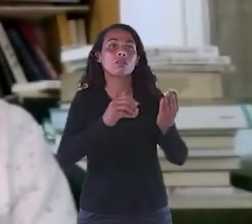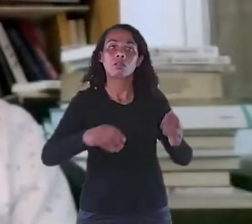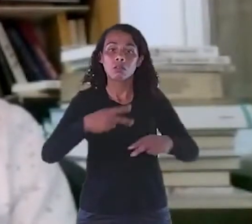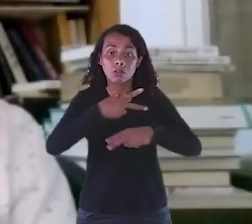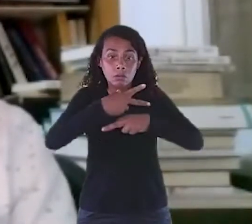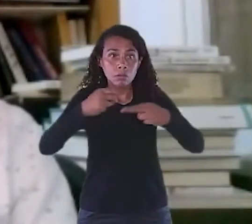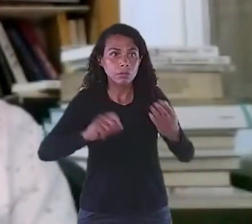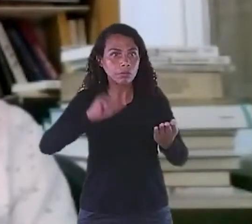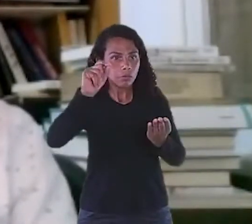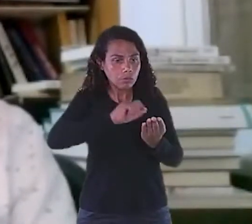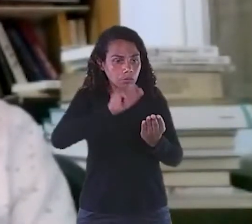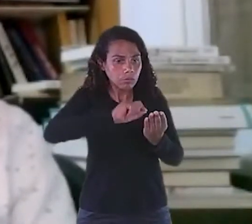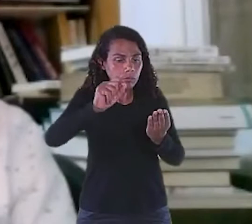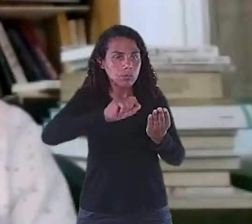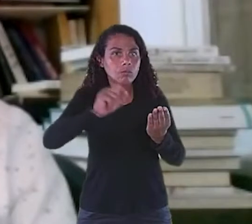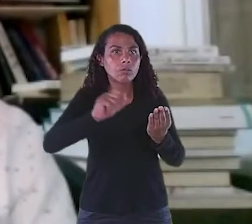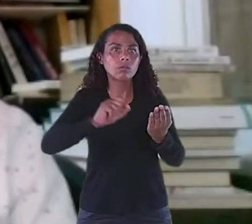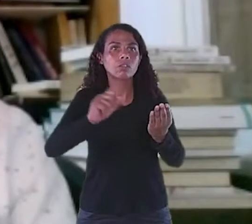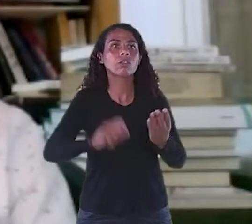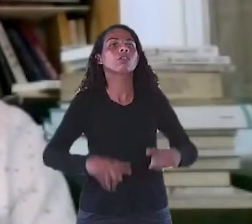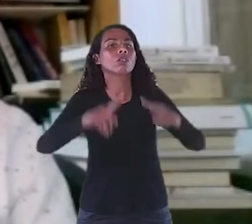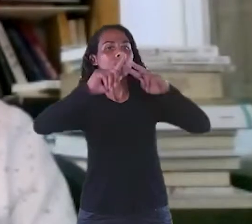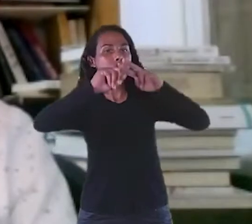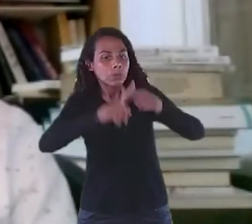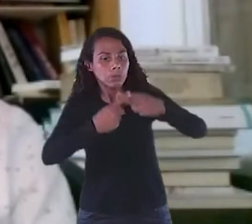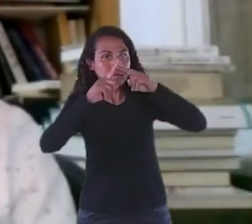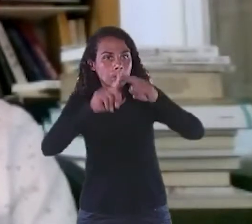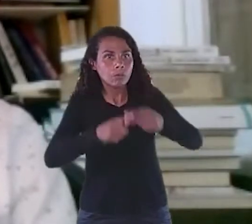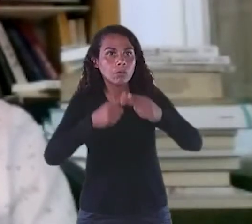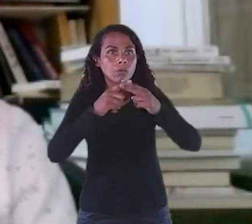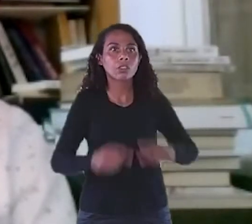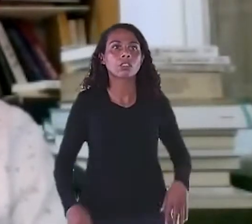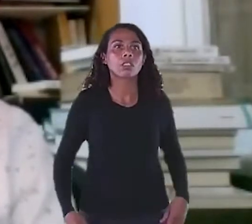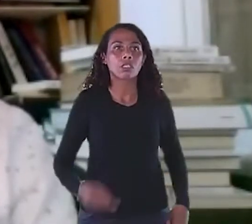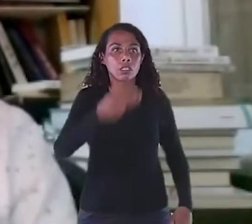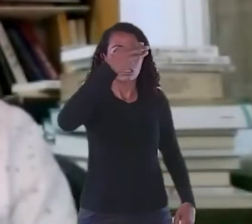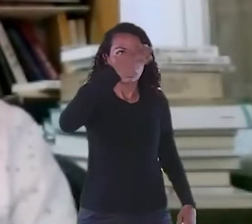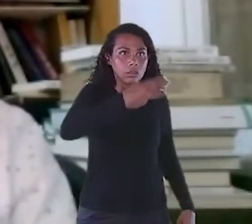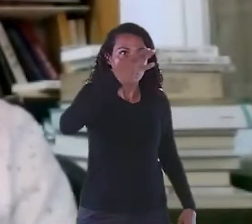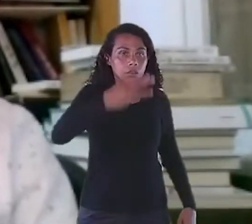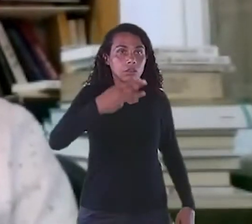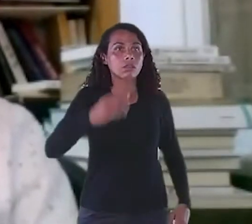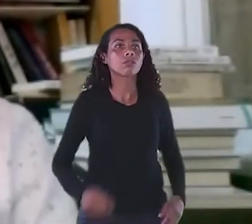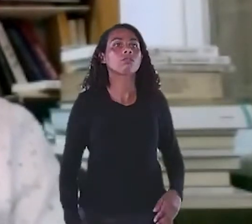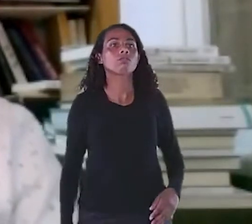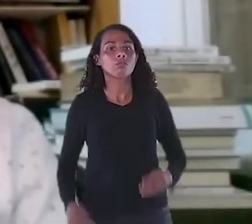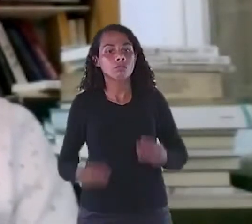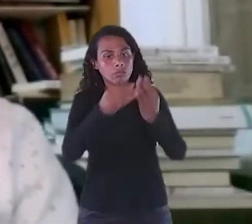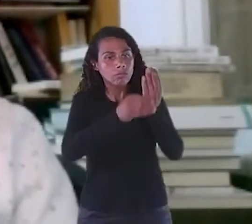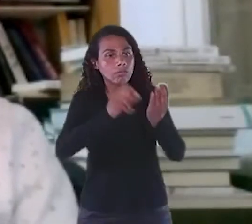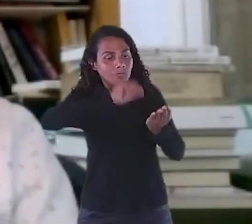interminavelmente. Né? E houve até uma das coisas que eu contei em algum lugar,